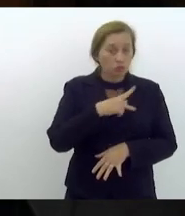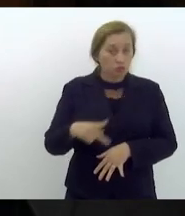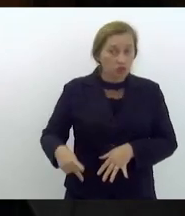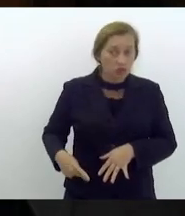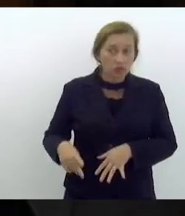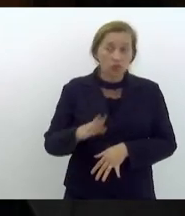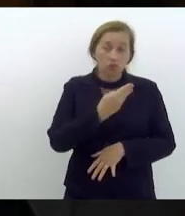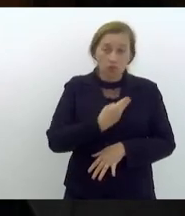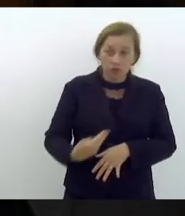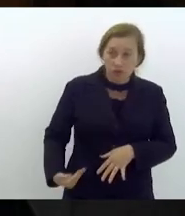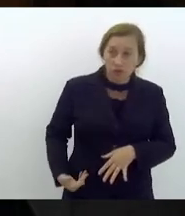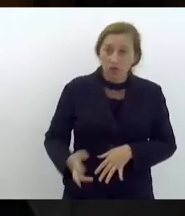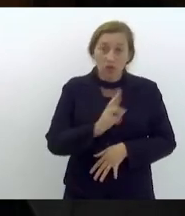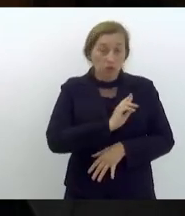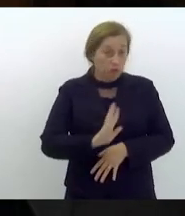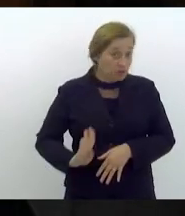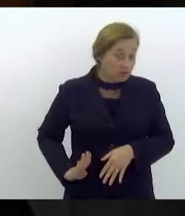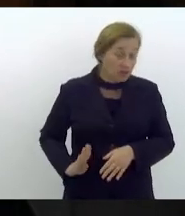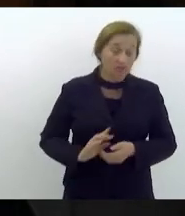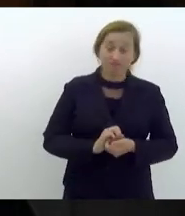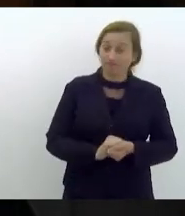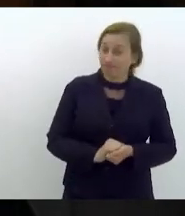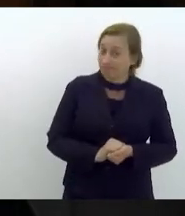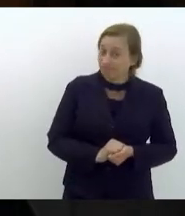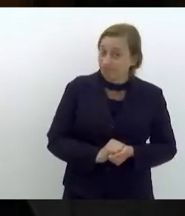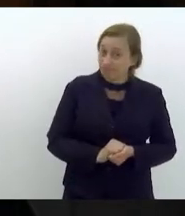o governador Rodrigo Bacelar